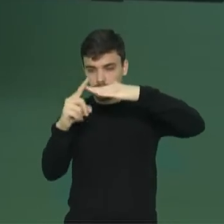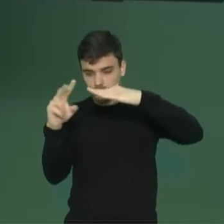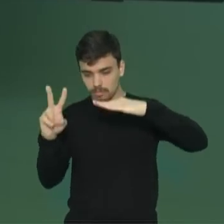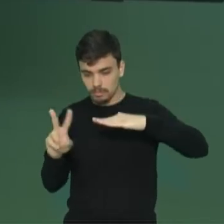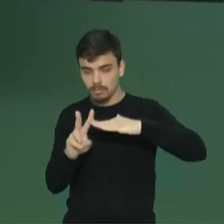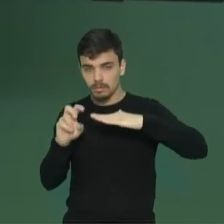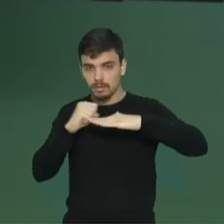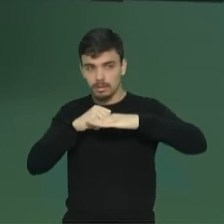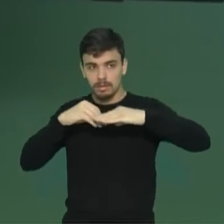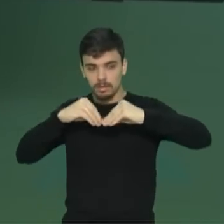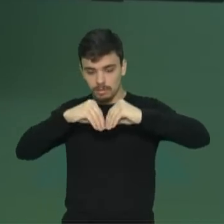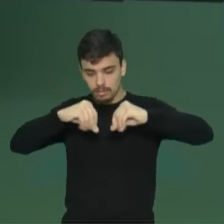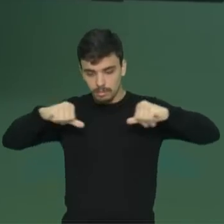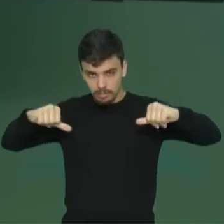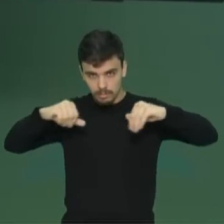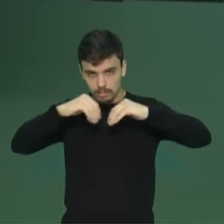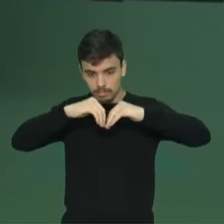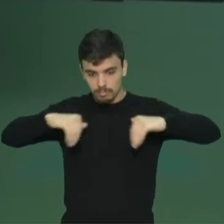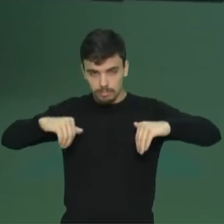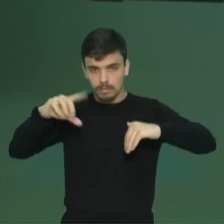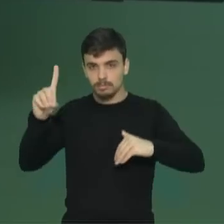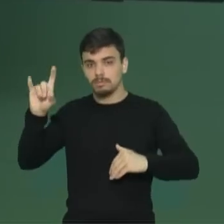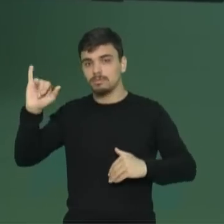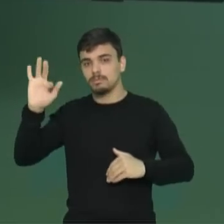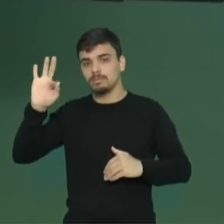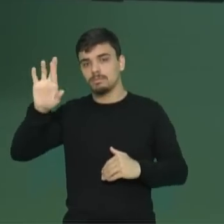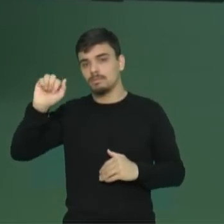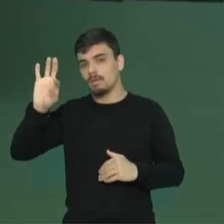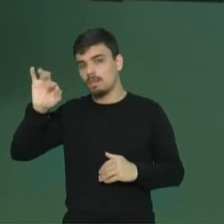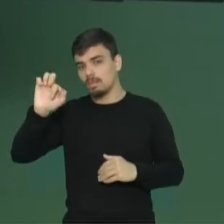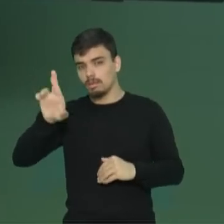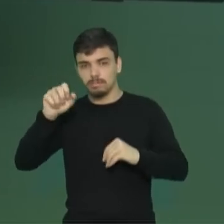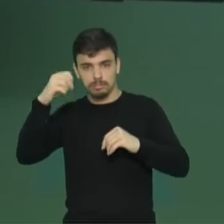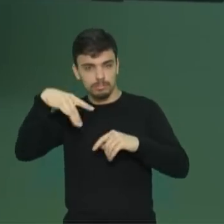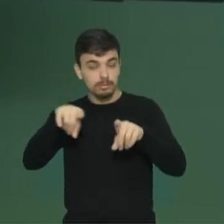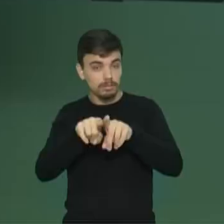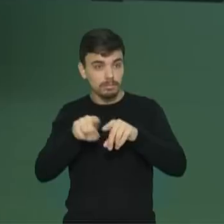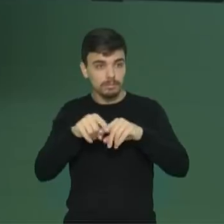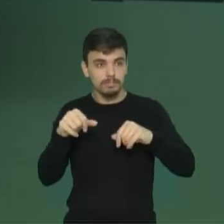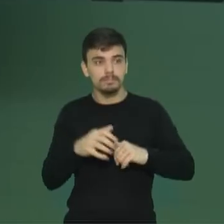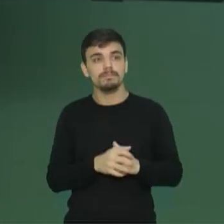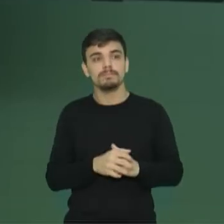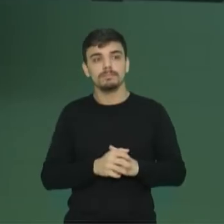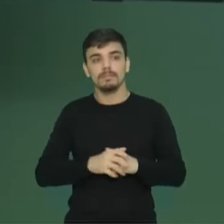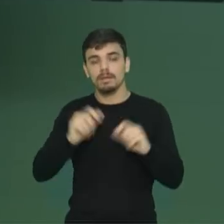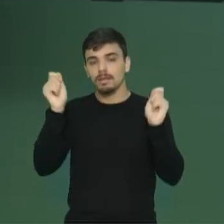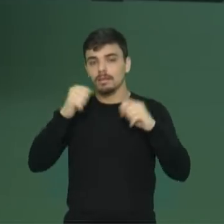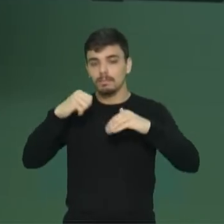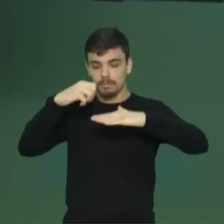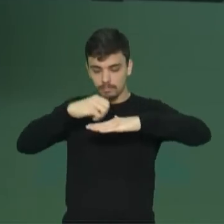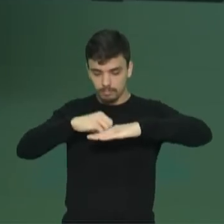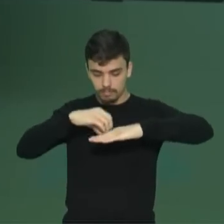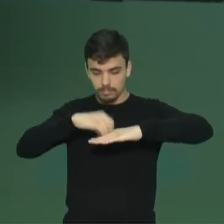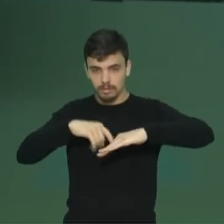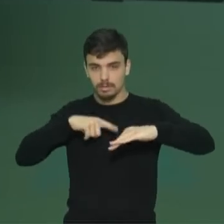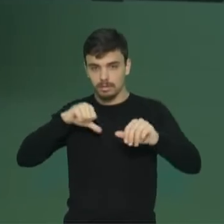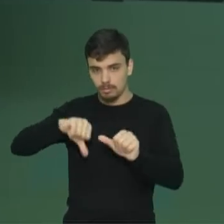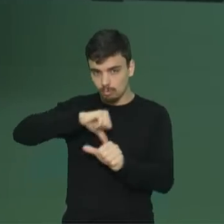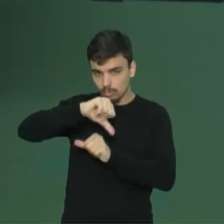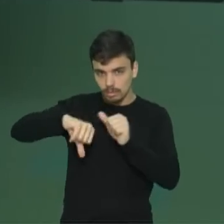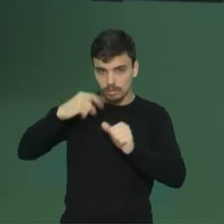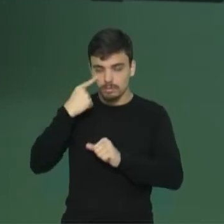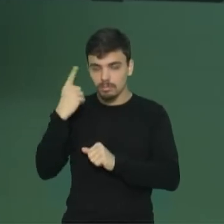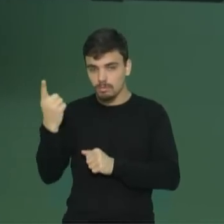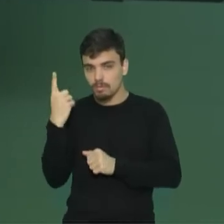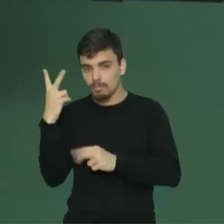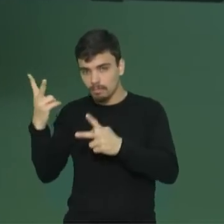a luz, difratar, o nome correto é difratar, e aí quando eu difrato elas, eu posso ver o ponto onde elas sofrem interferência.